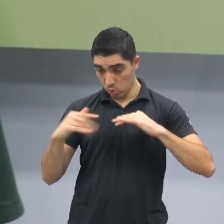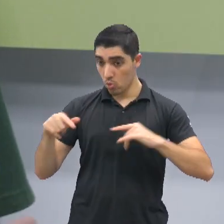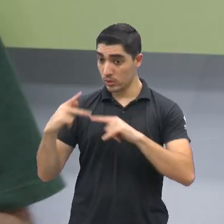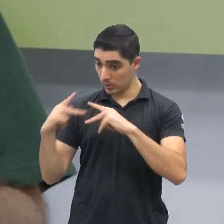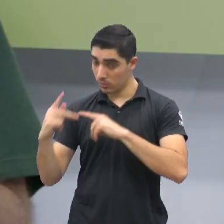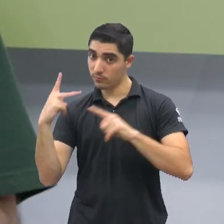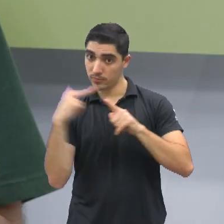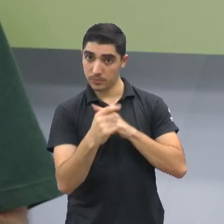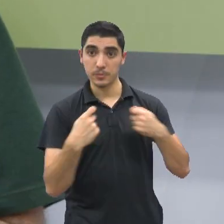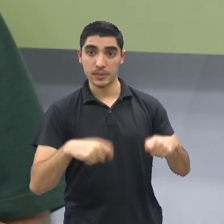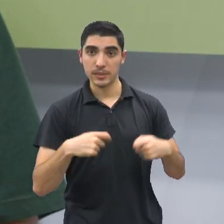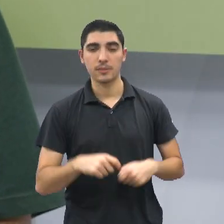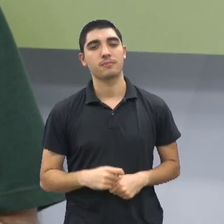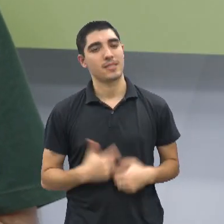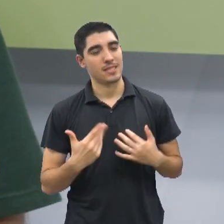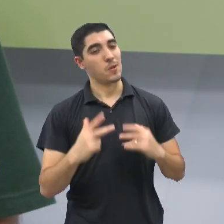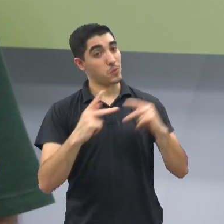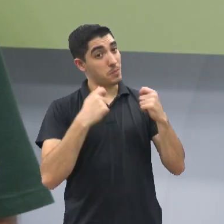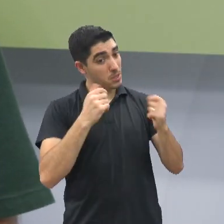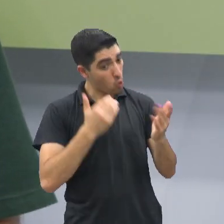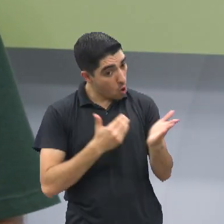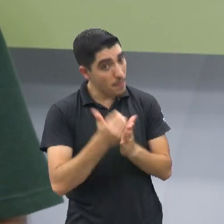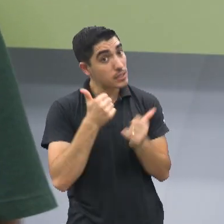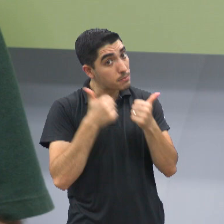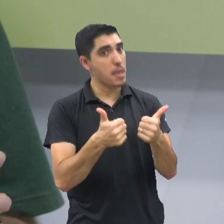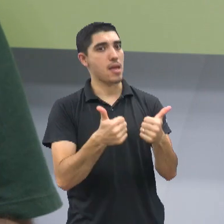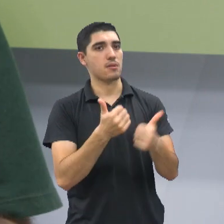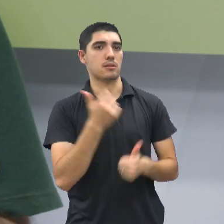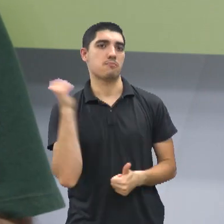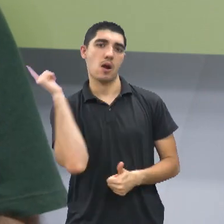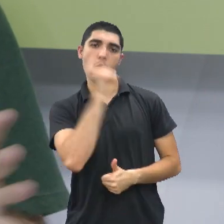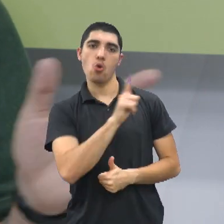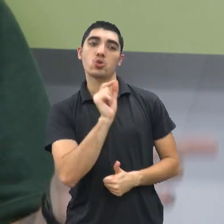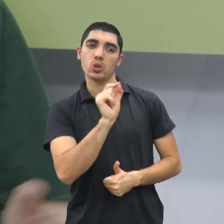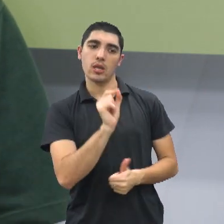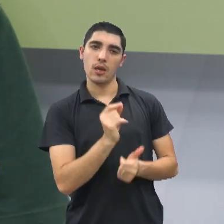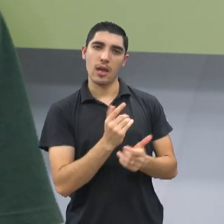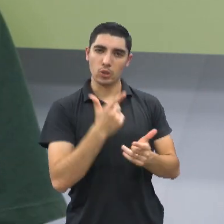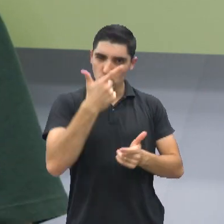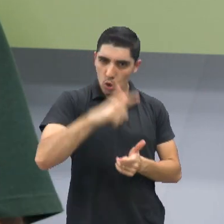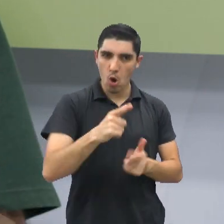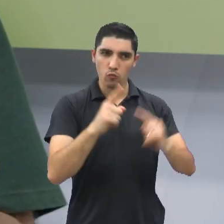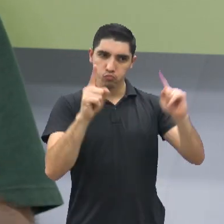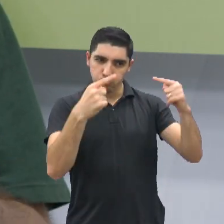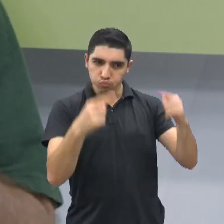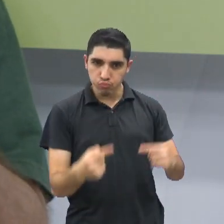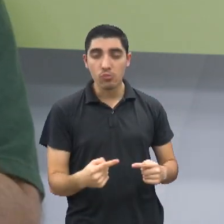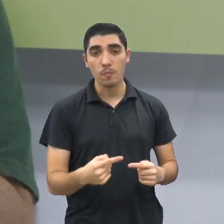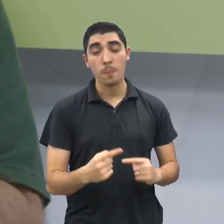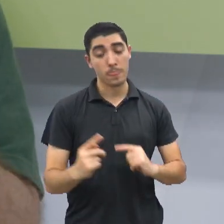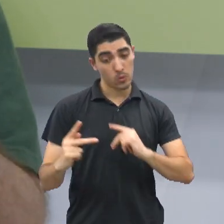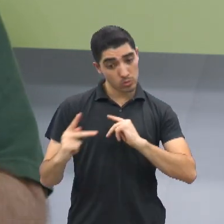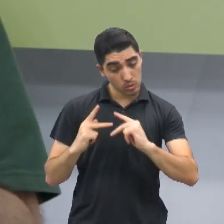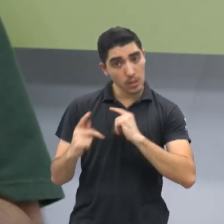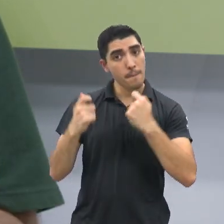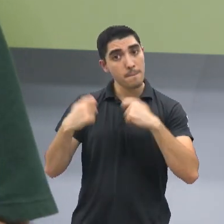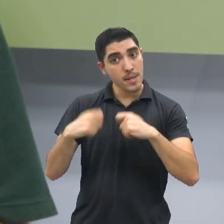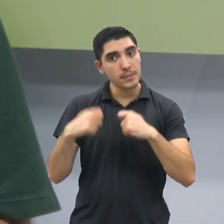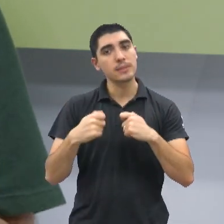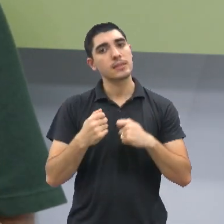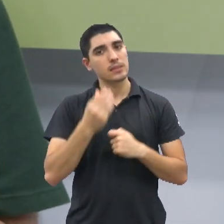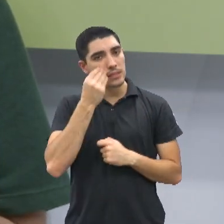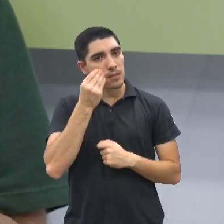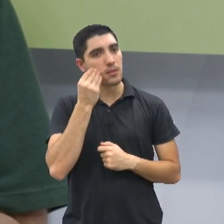começar com a mão direita no caso nesse esse nessa fase de realinhamento né a gente sempre fala que o São José precisa ir bem para